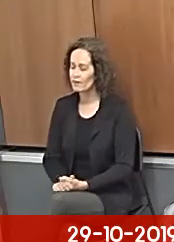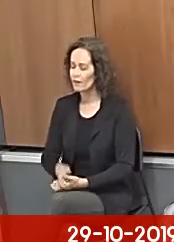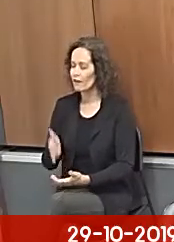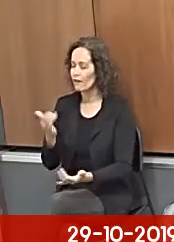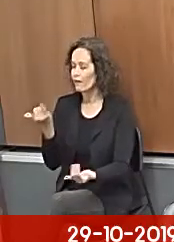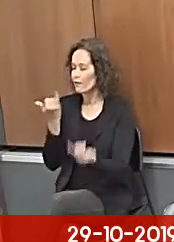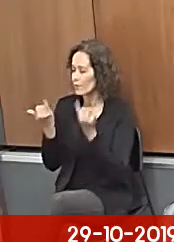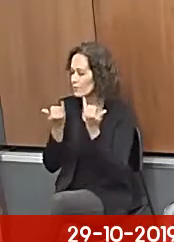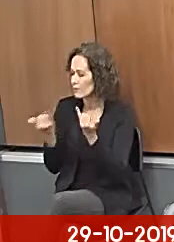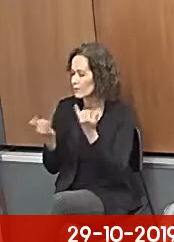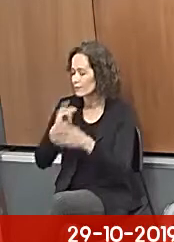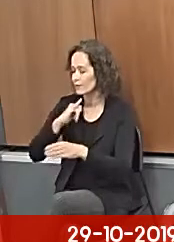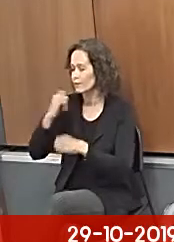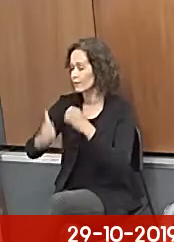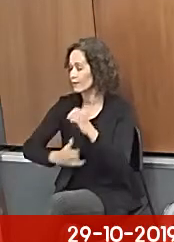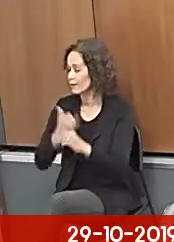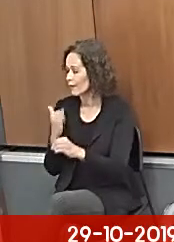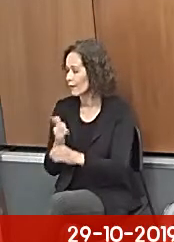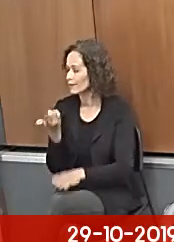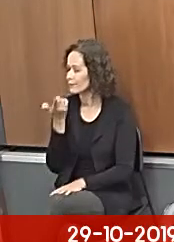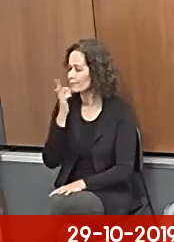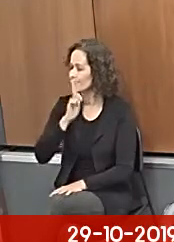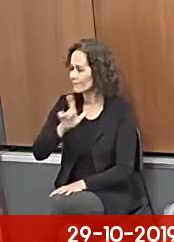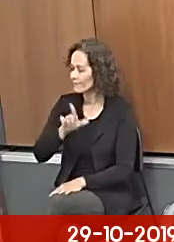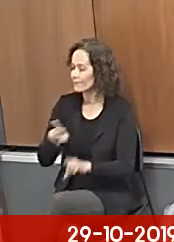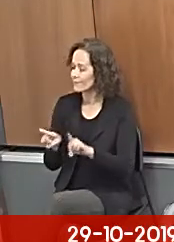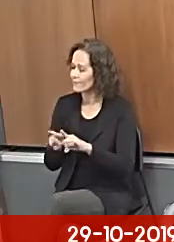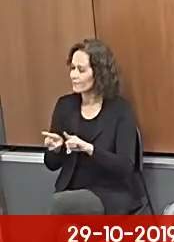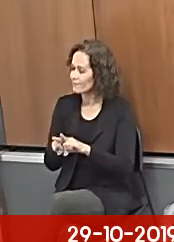informações na internet que a gente consegue, de alguma forma,